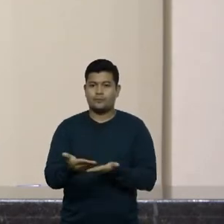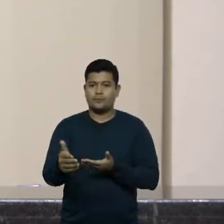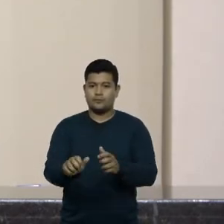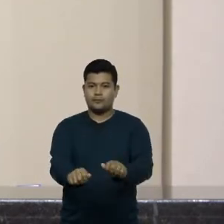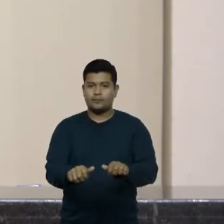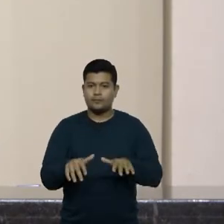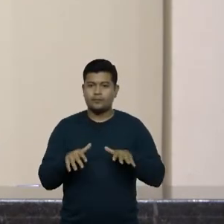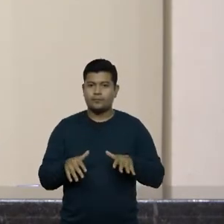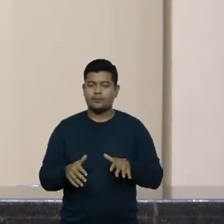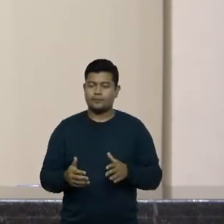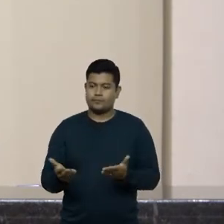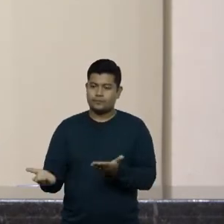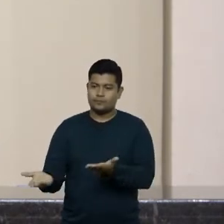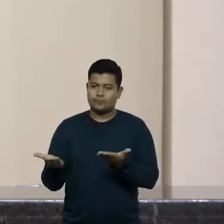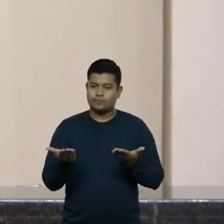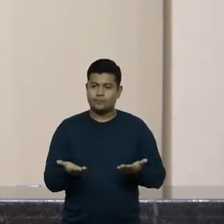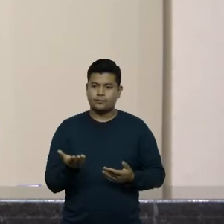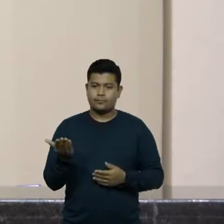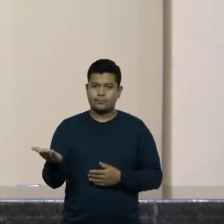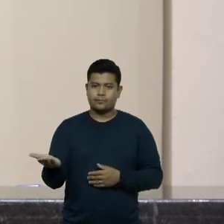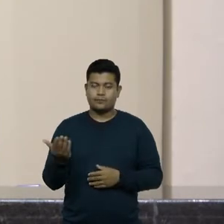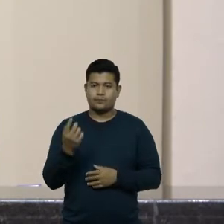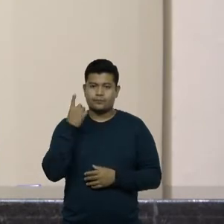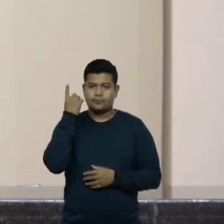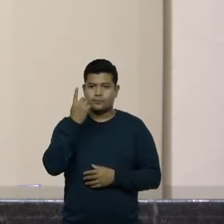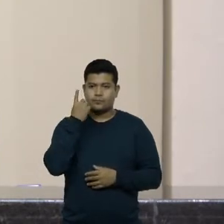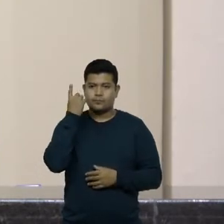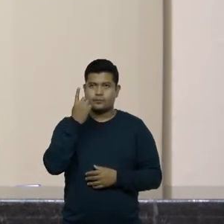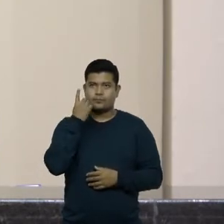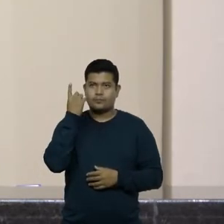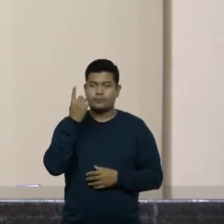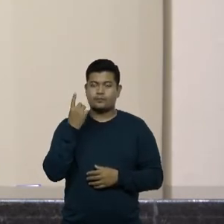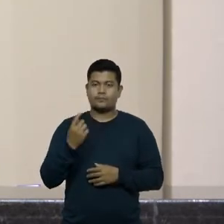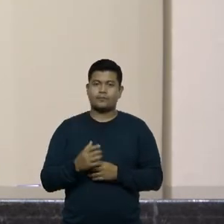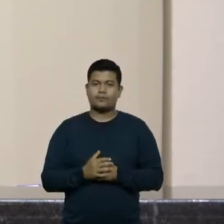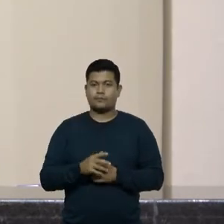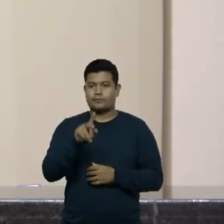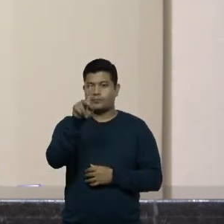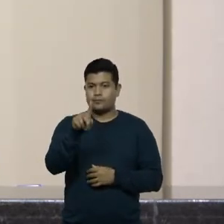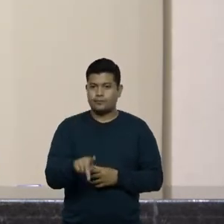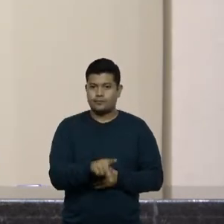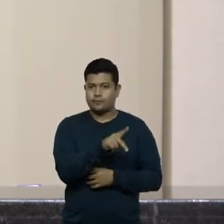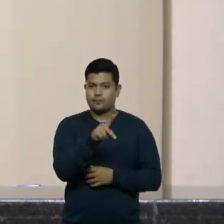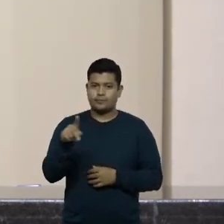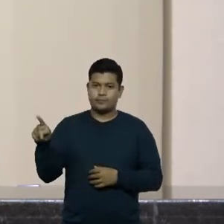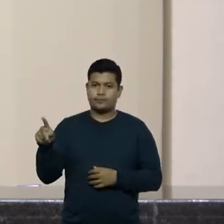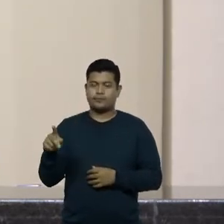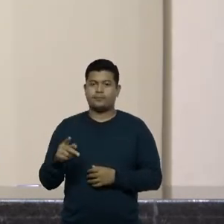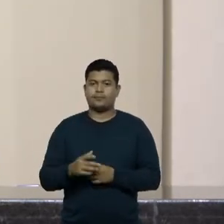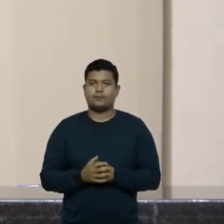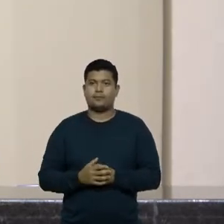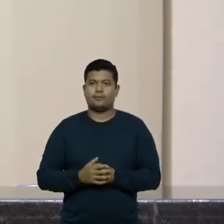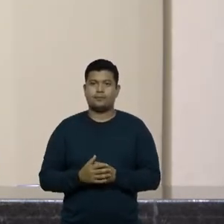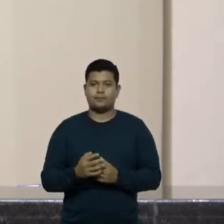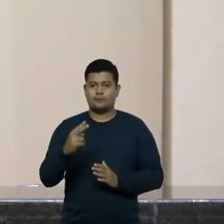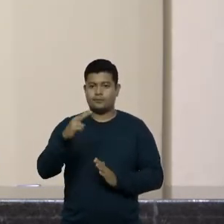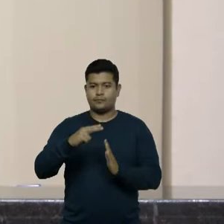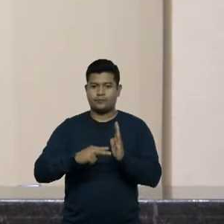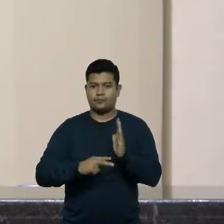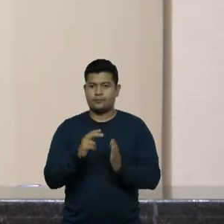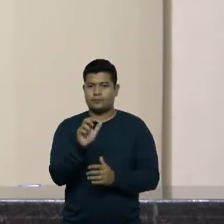presente sessão convido senhor Deputado Padre Pedro baldissera para